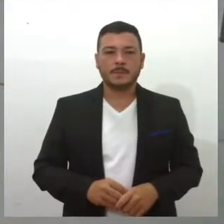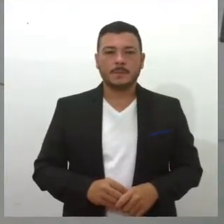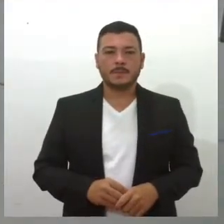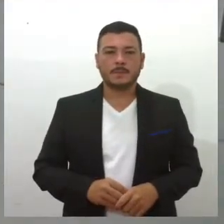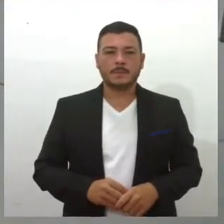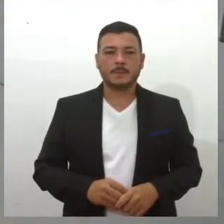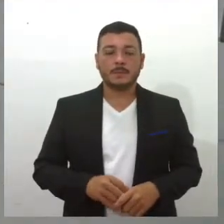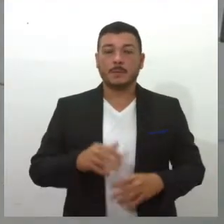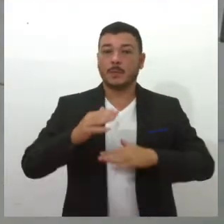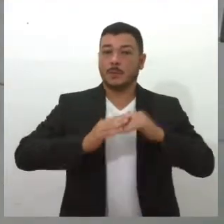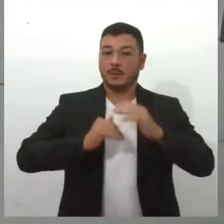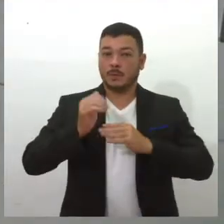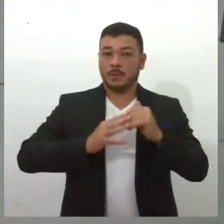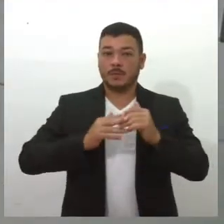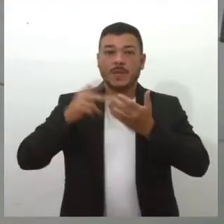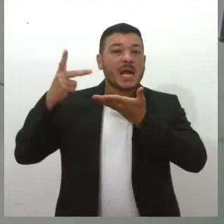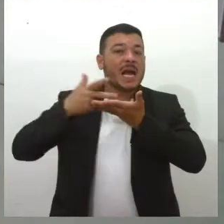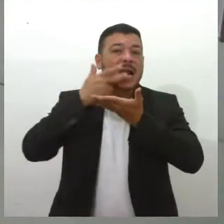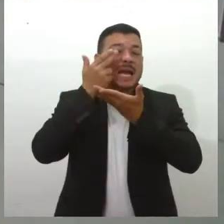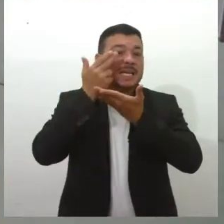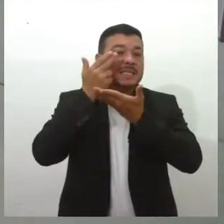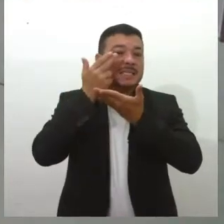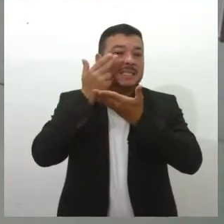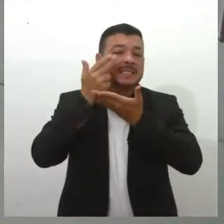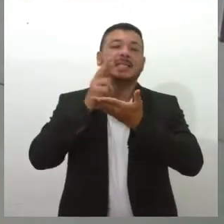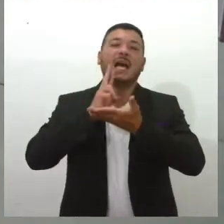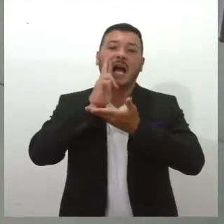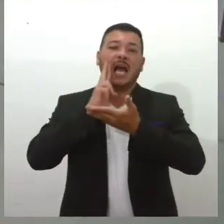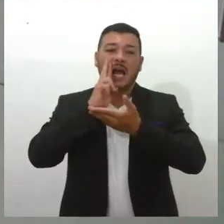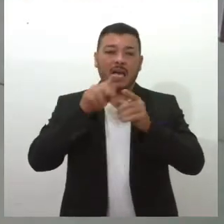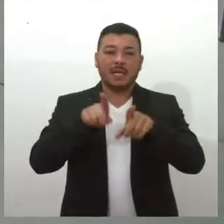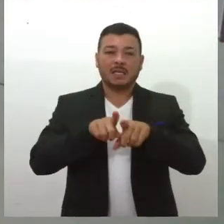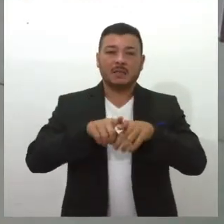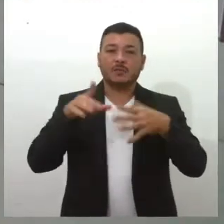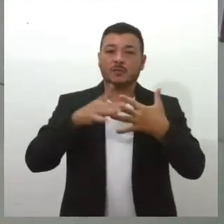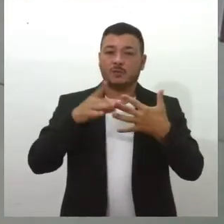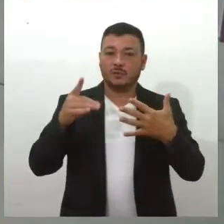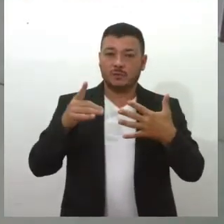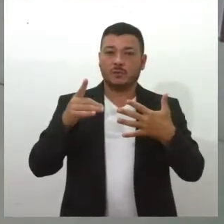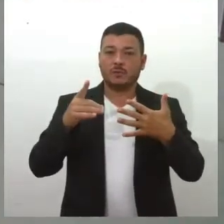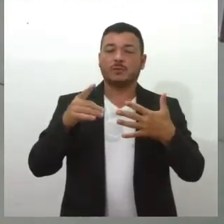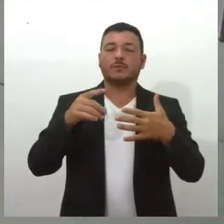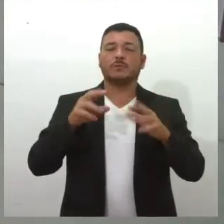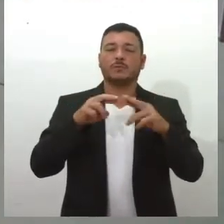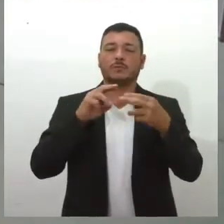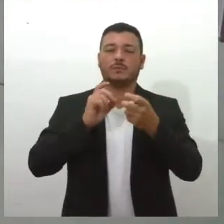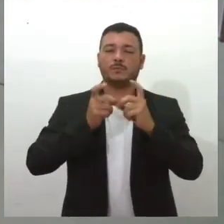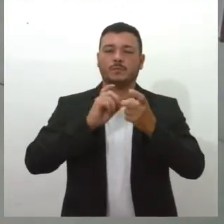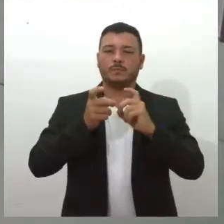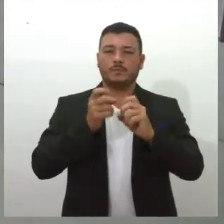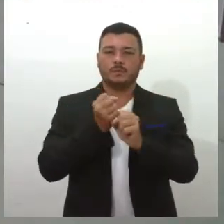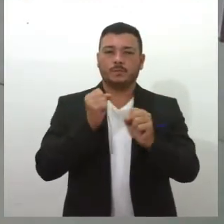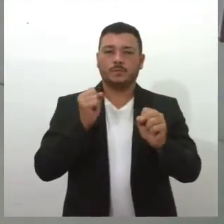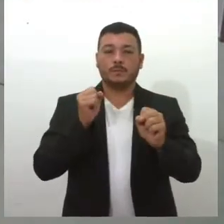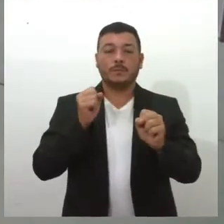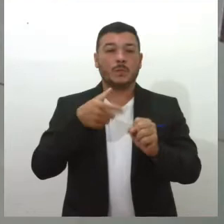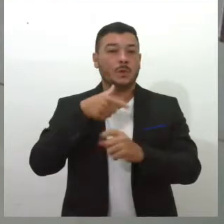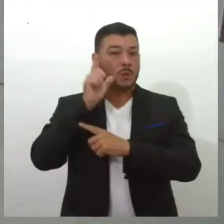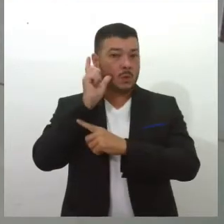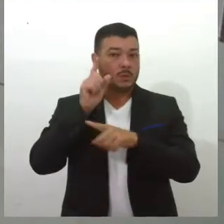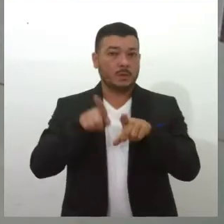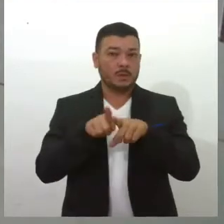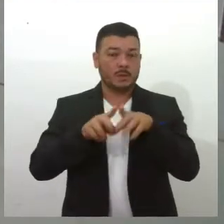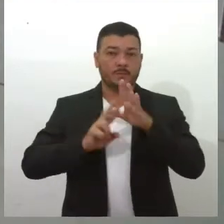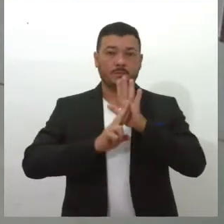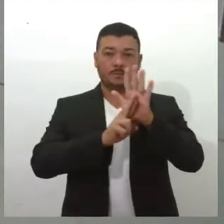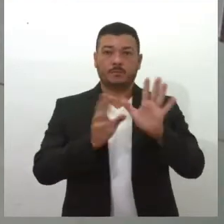A profissão de cirurgião bucomaxilofacial foi destaque no grande expediente da sessão plenária de ontem. Representantes